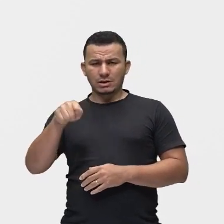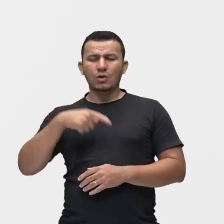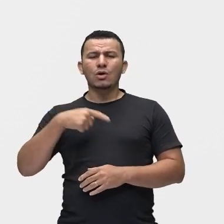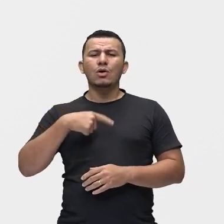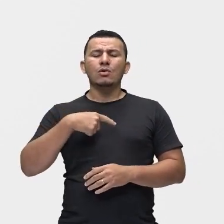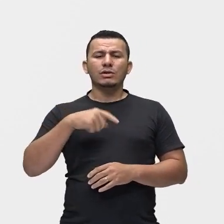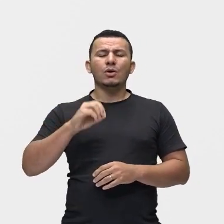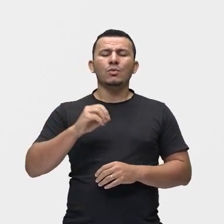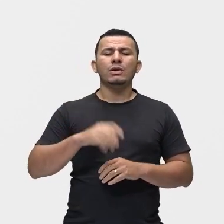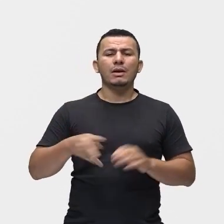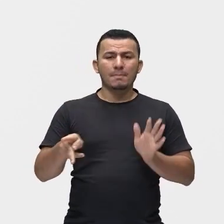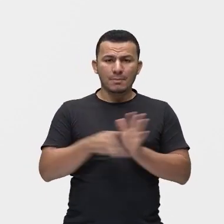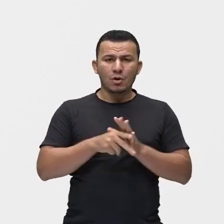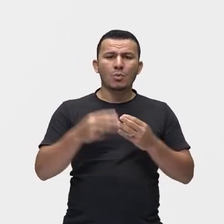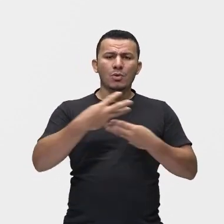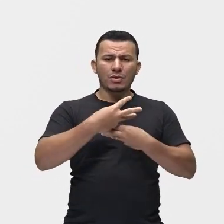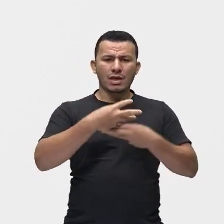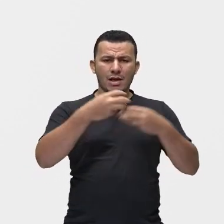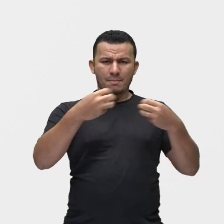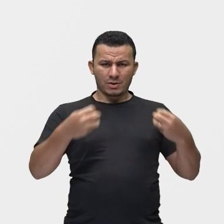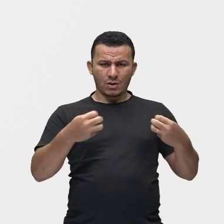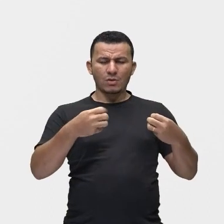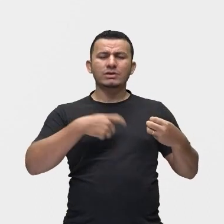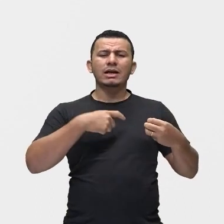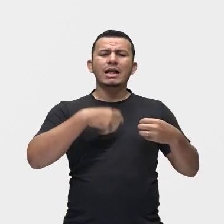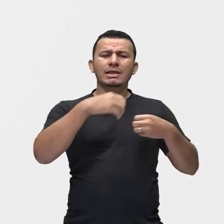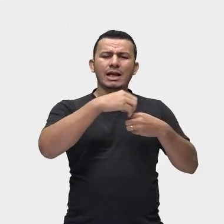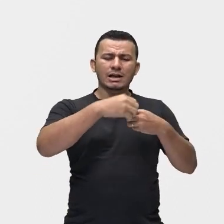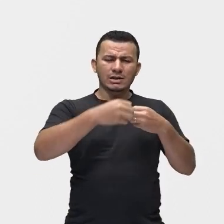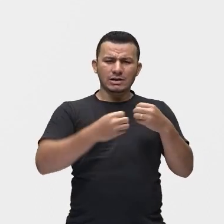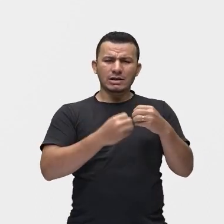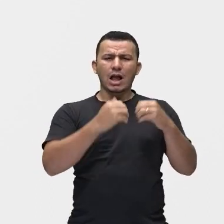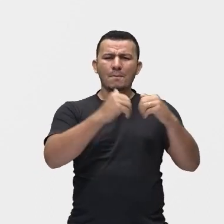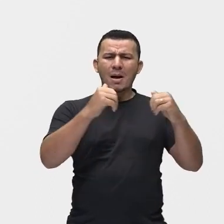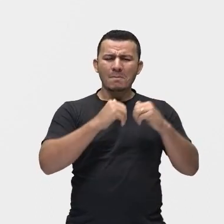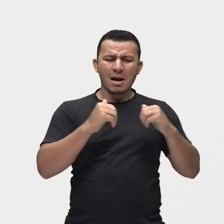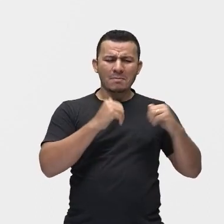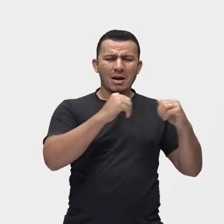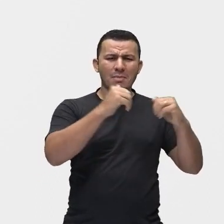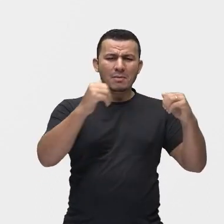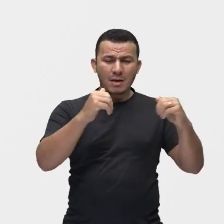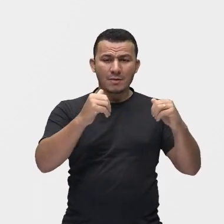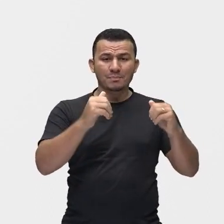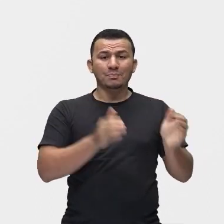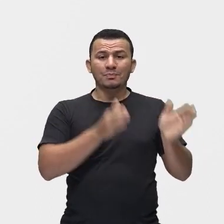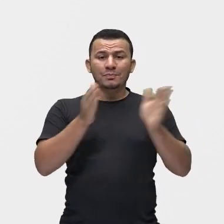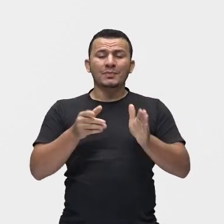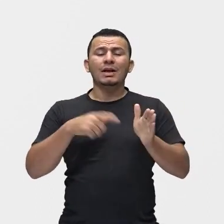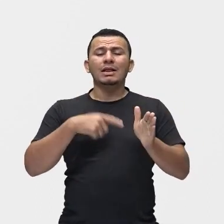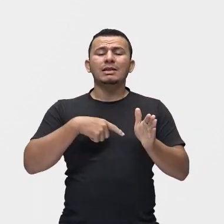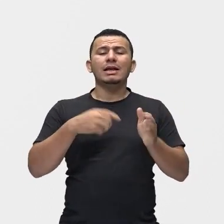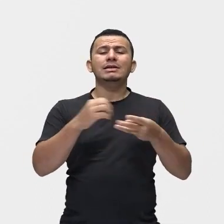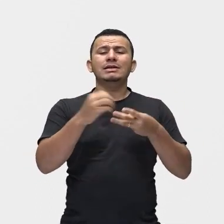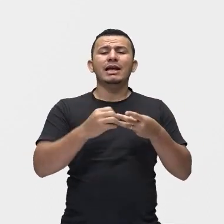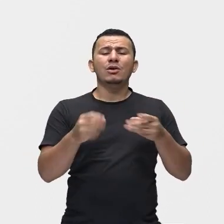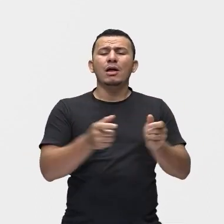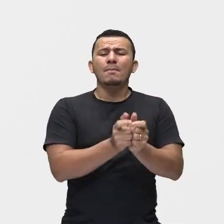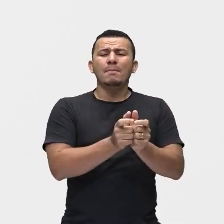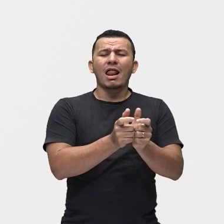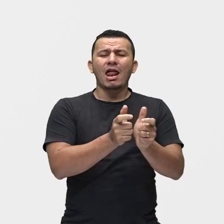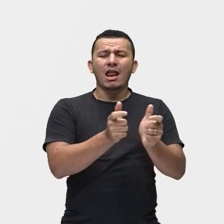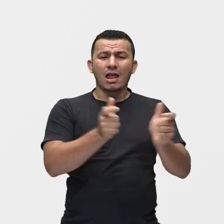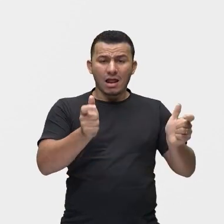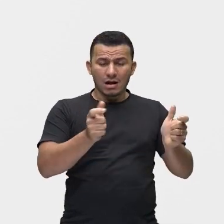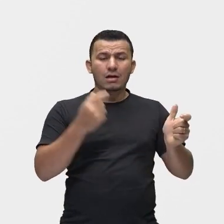divisões mitóticas, que são as clivagens, tá? É um aumento do número de células. Volta aqui